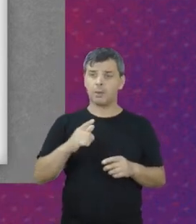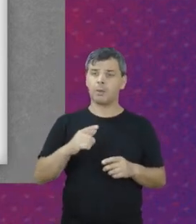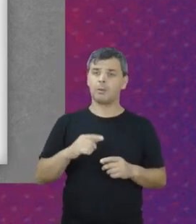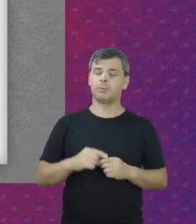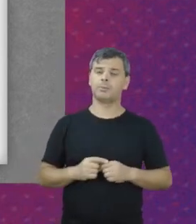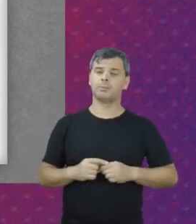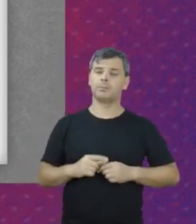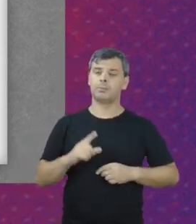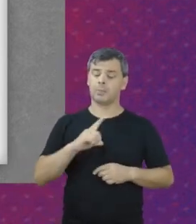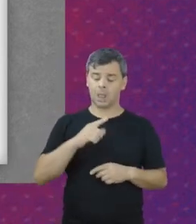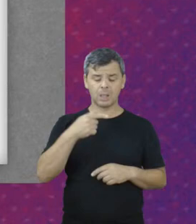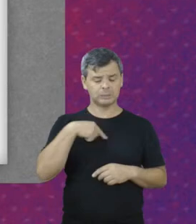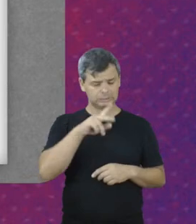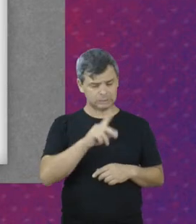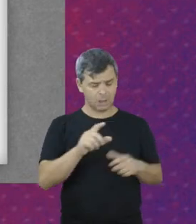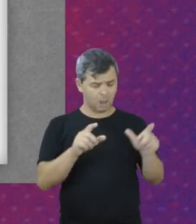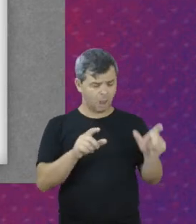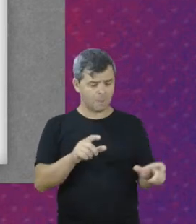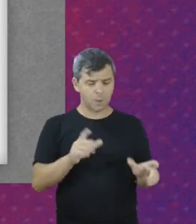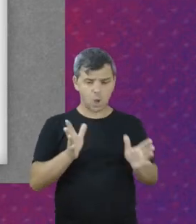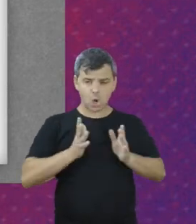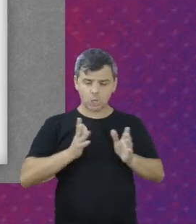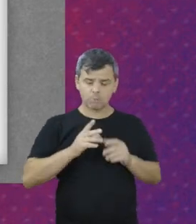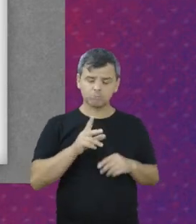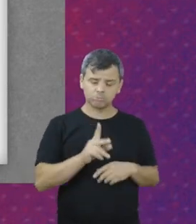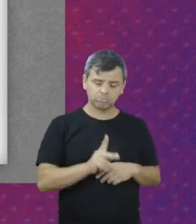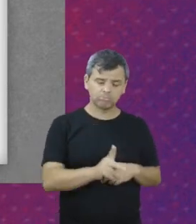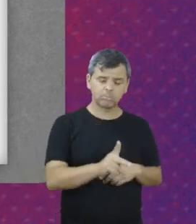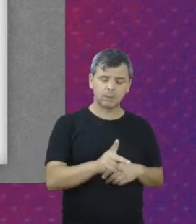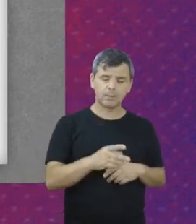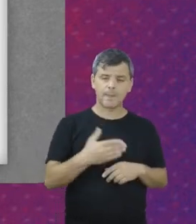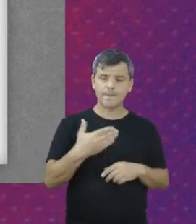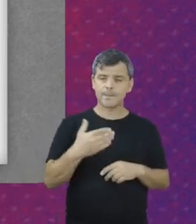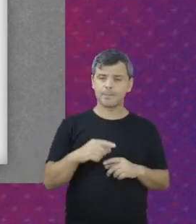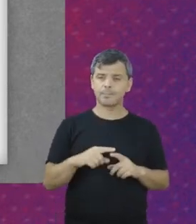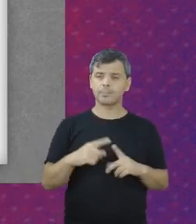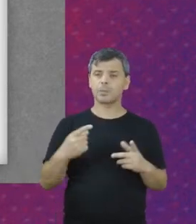terá, ela tem muito mais chances, né, de estar